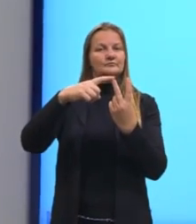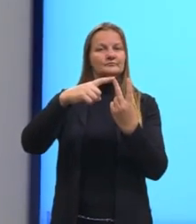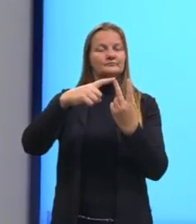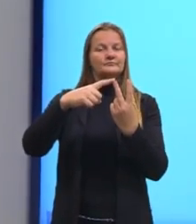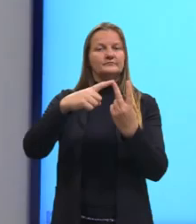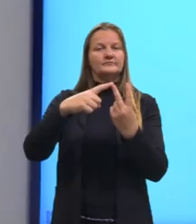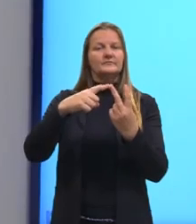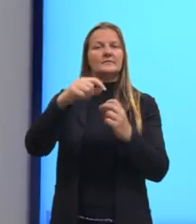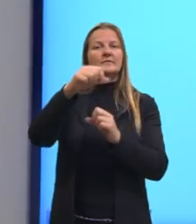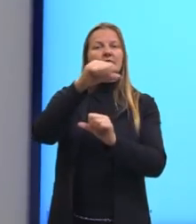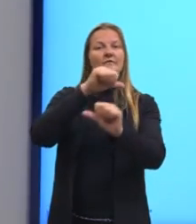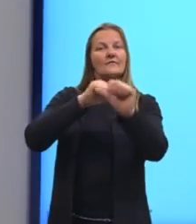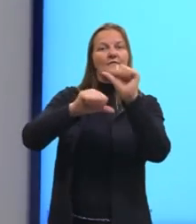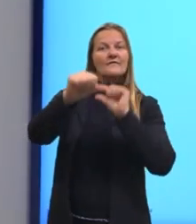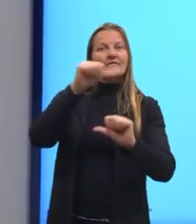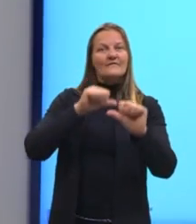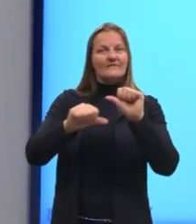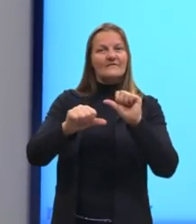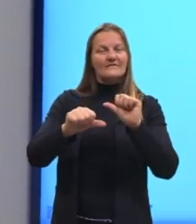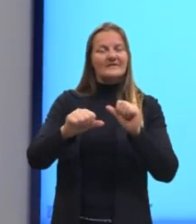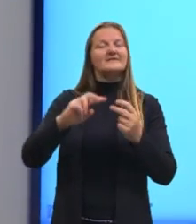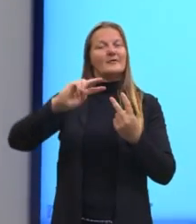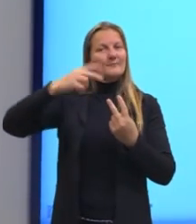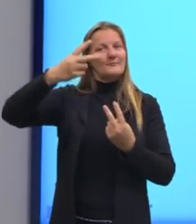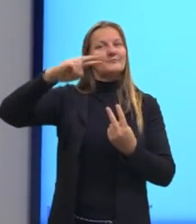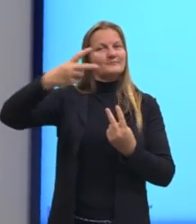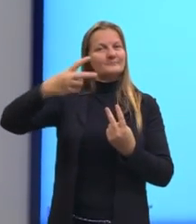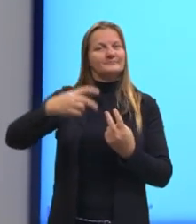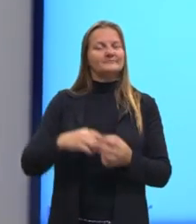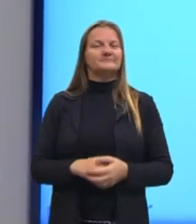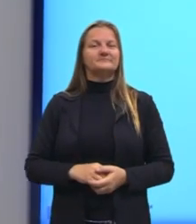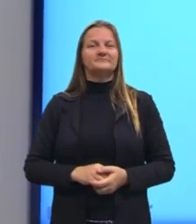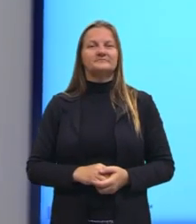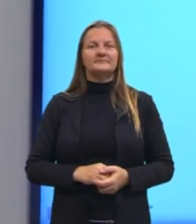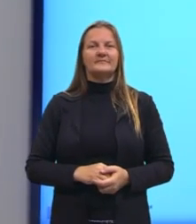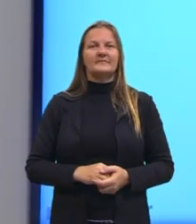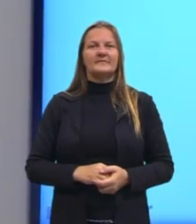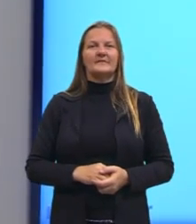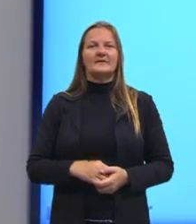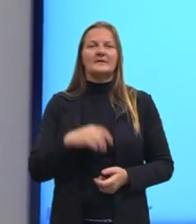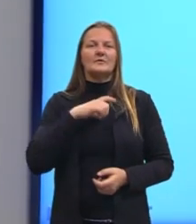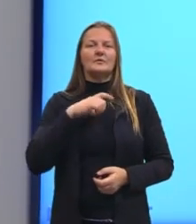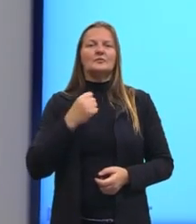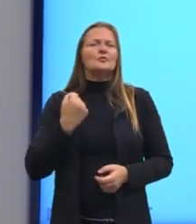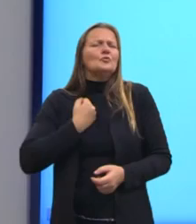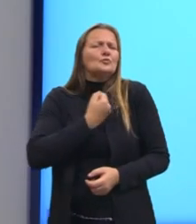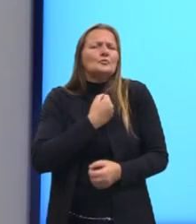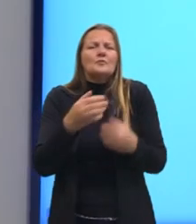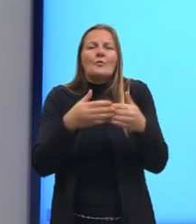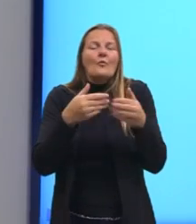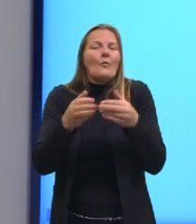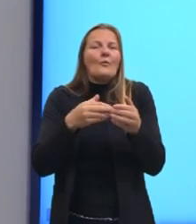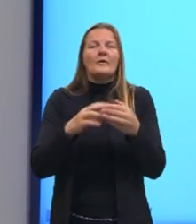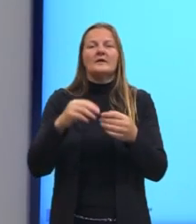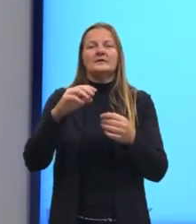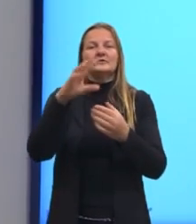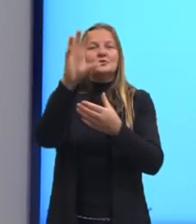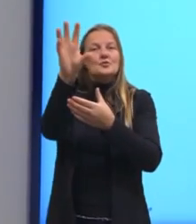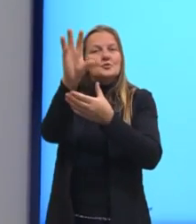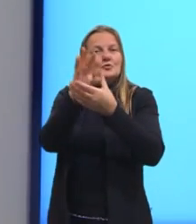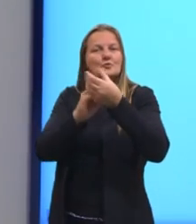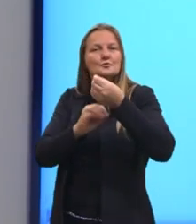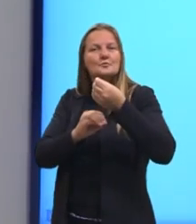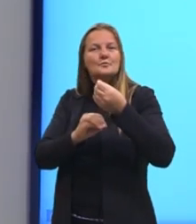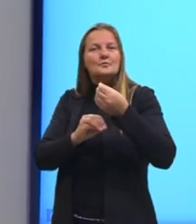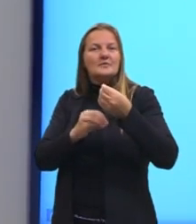é a operação inversa da potenciação ao elevar um número ao expoente e extrairmos